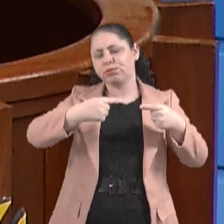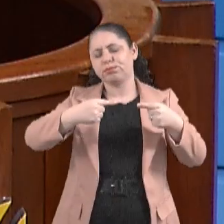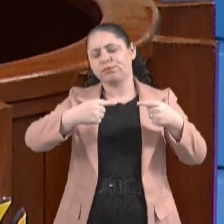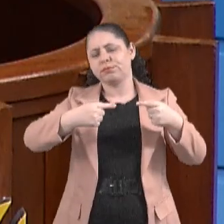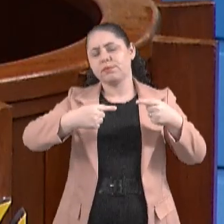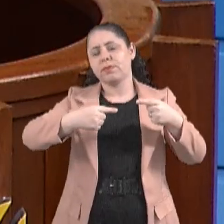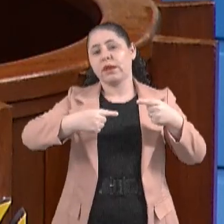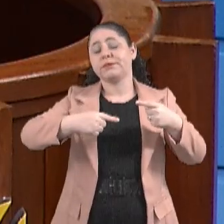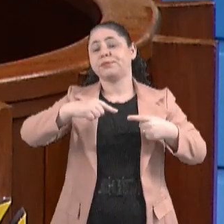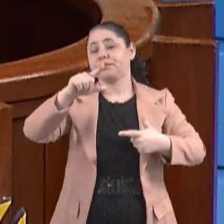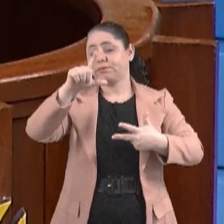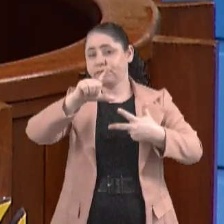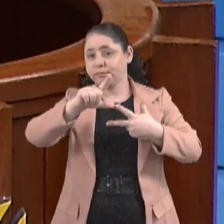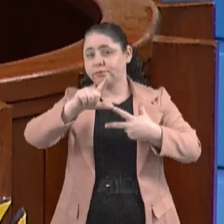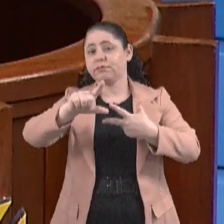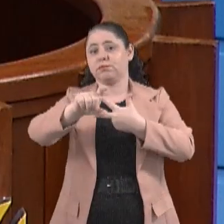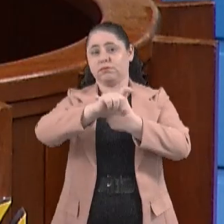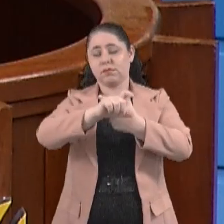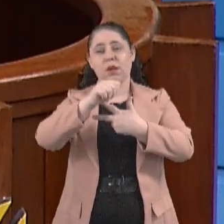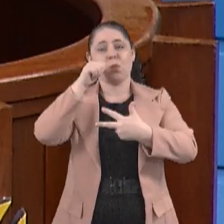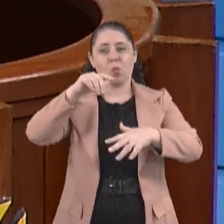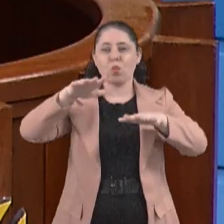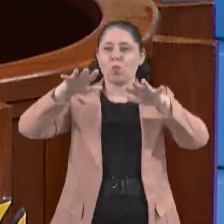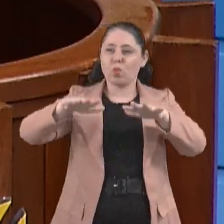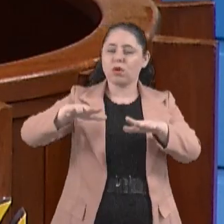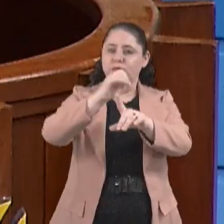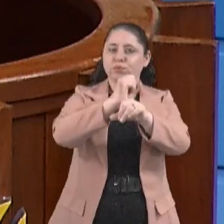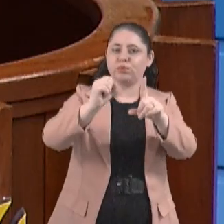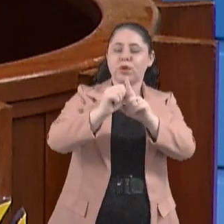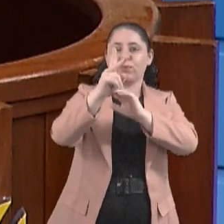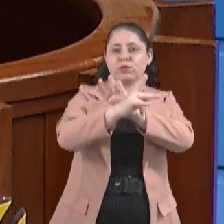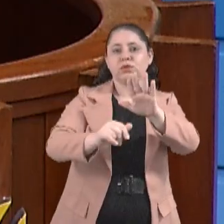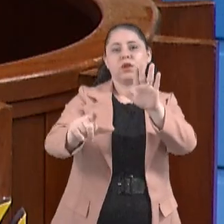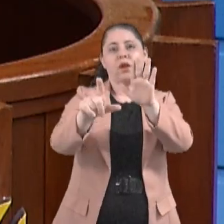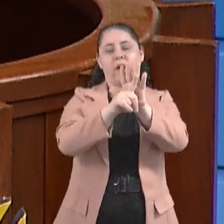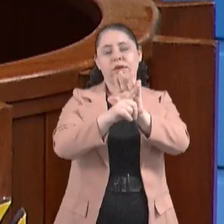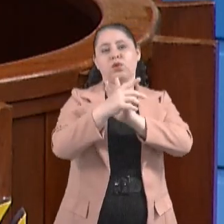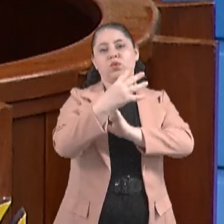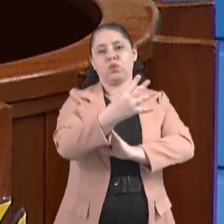Executivo, os movimentos de mulheres e a sociedade, o projeto de lei